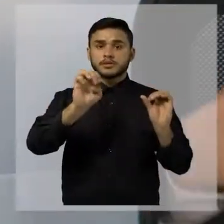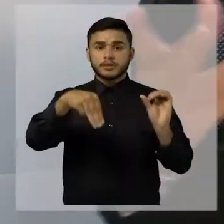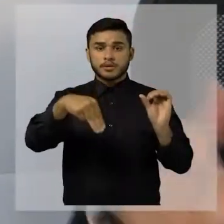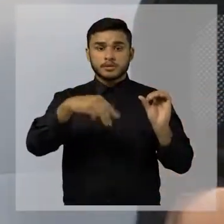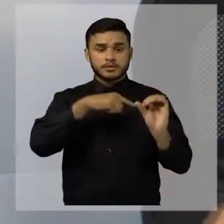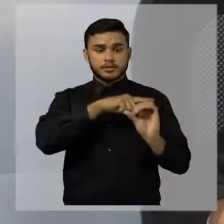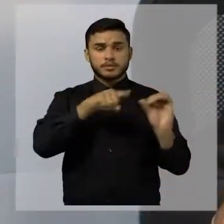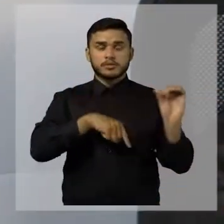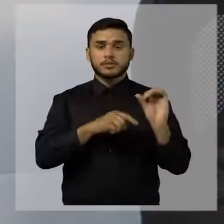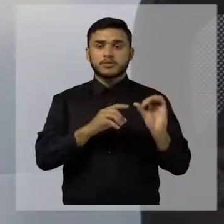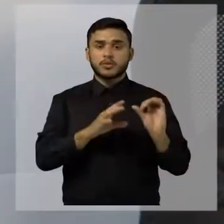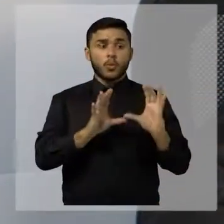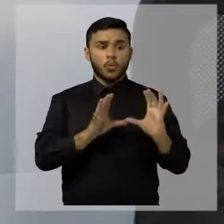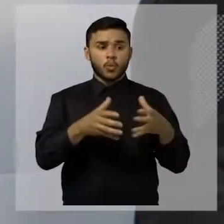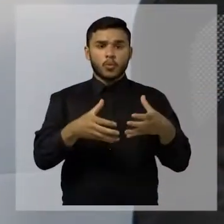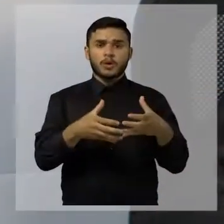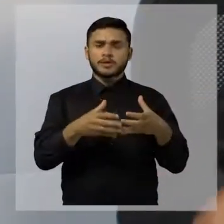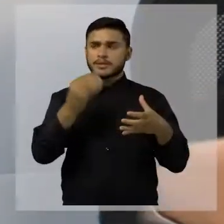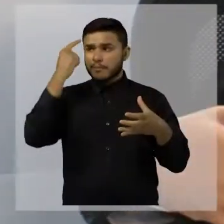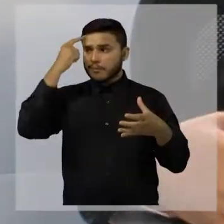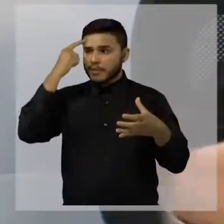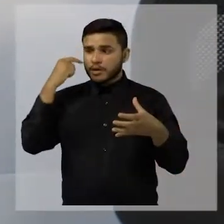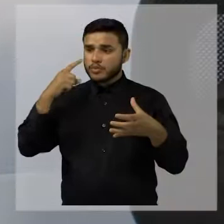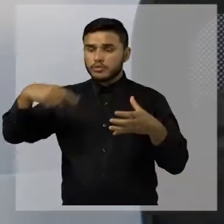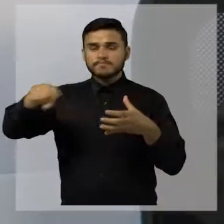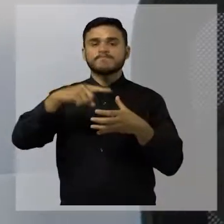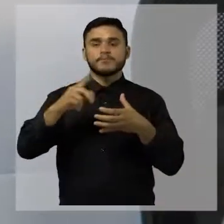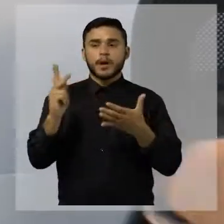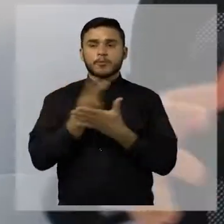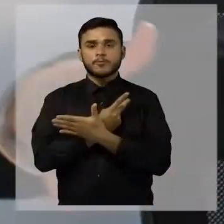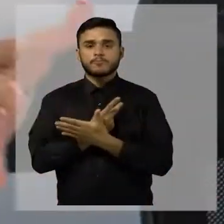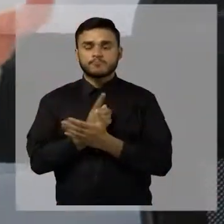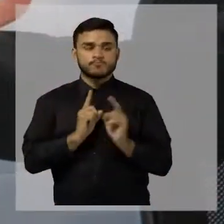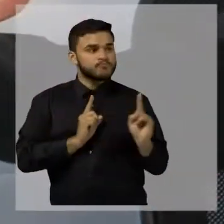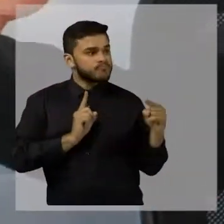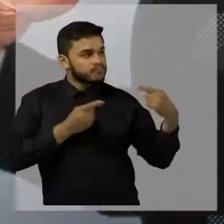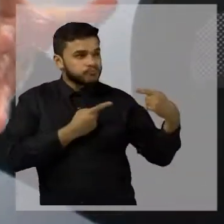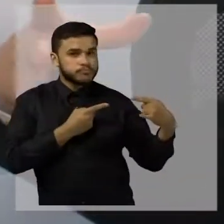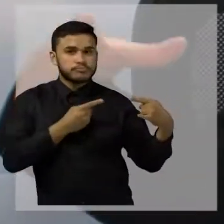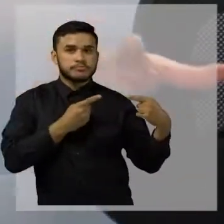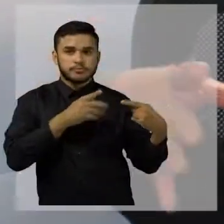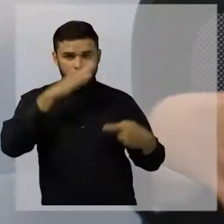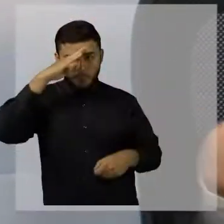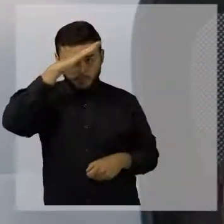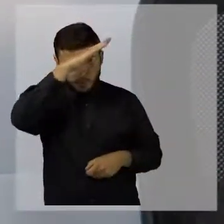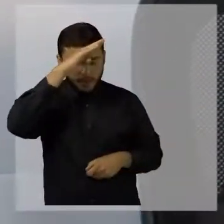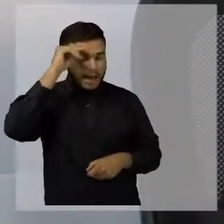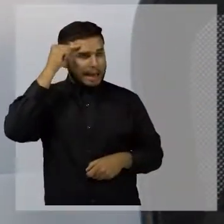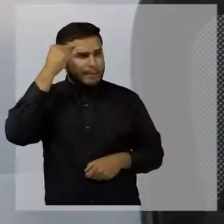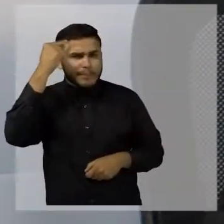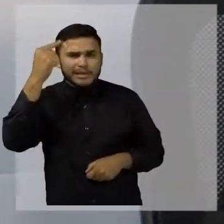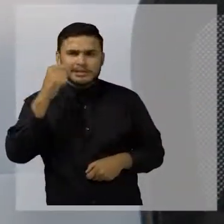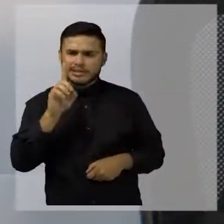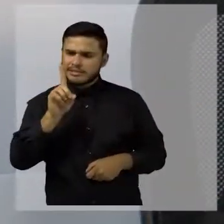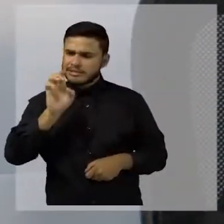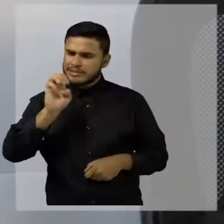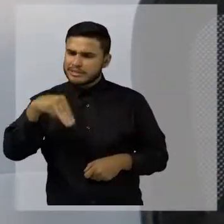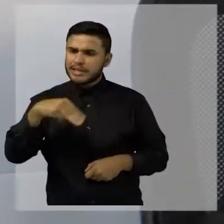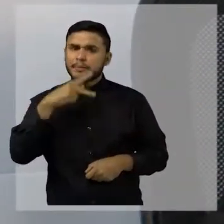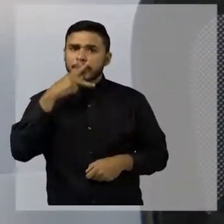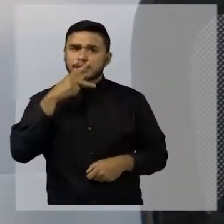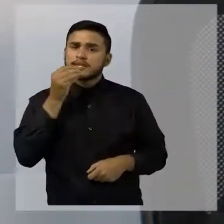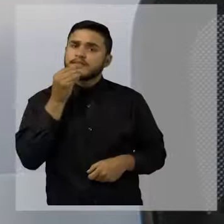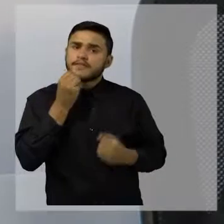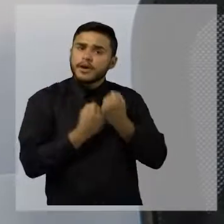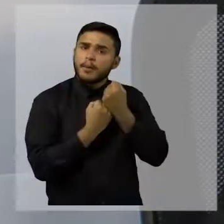ser, ou Democrata, deveria ser o partido que deveria estar todo ele adentro do governo federal. Então, nós estamos